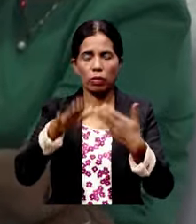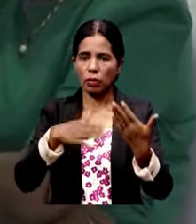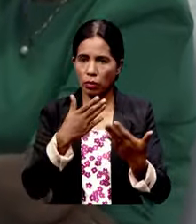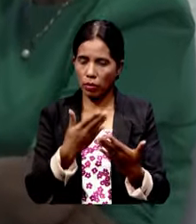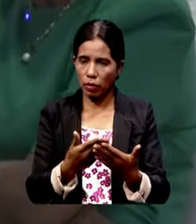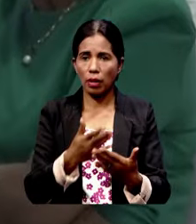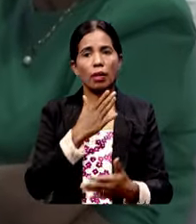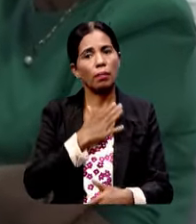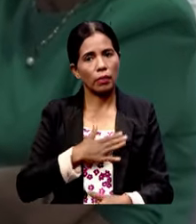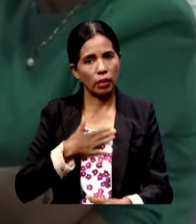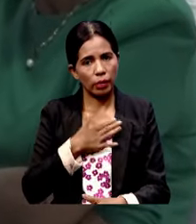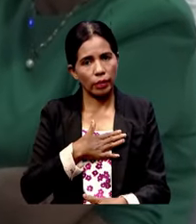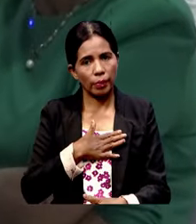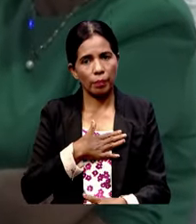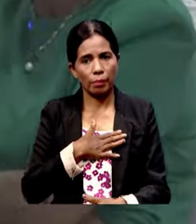favorida